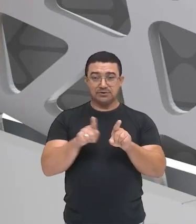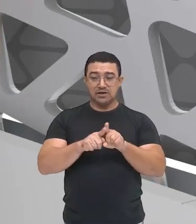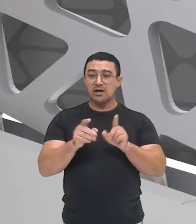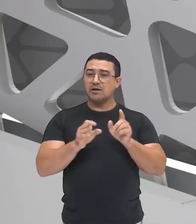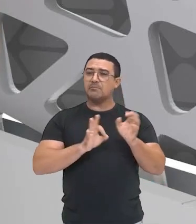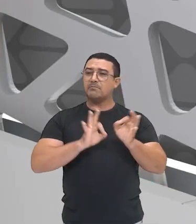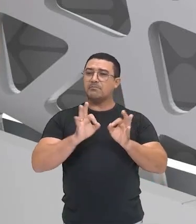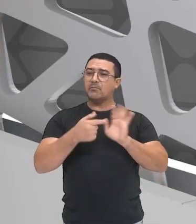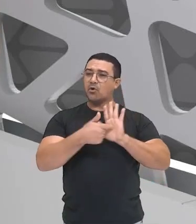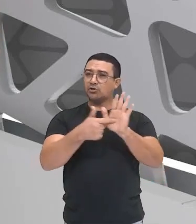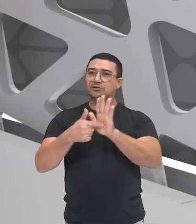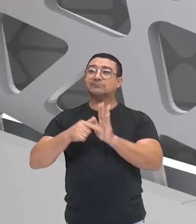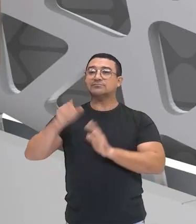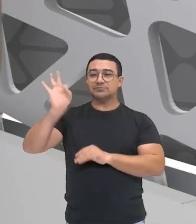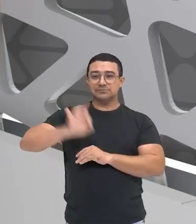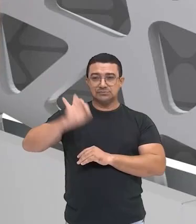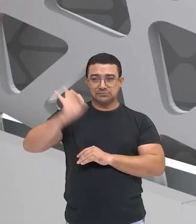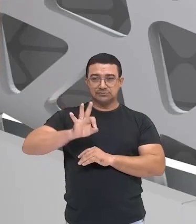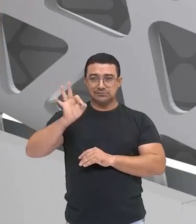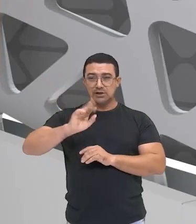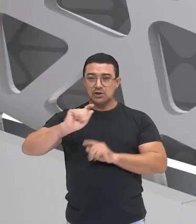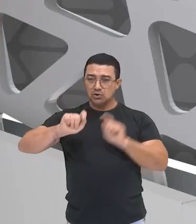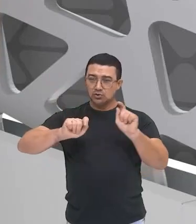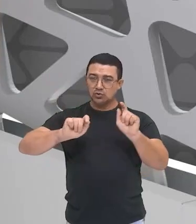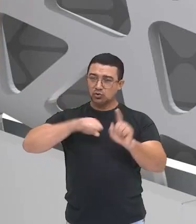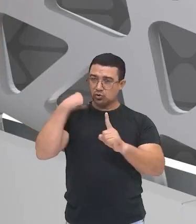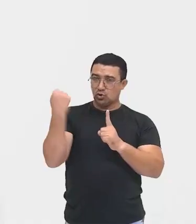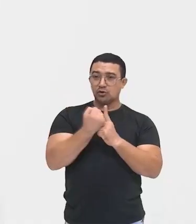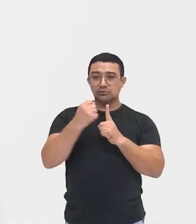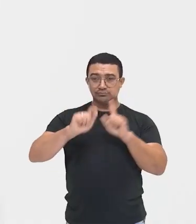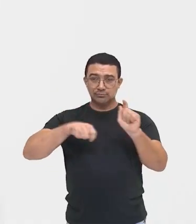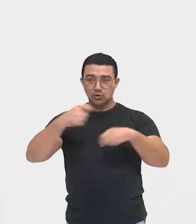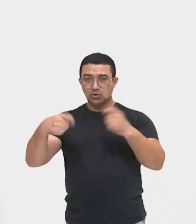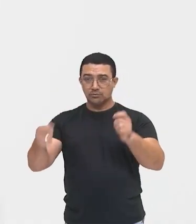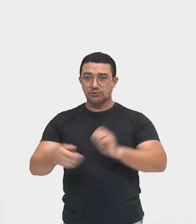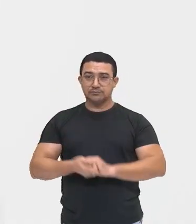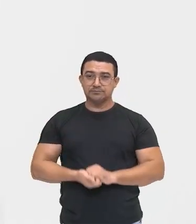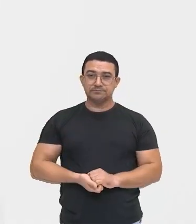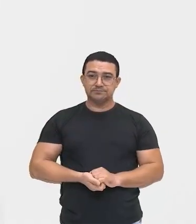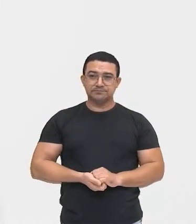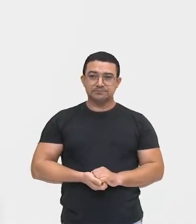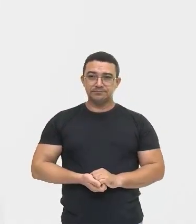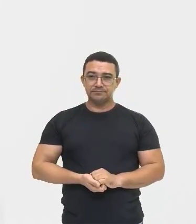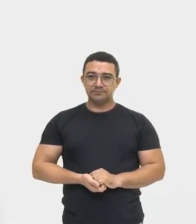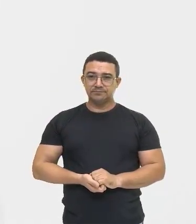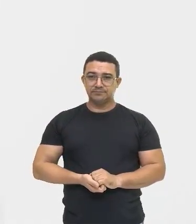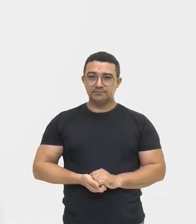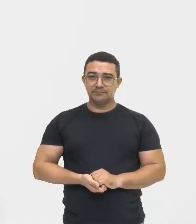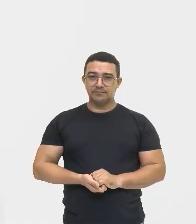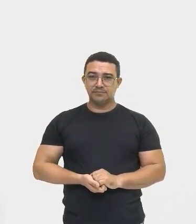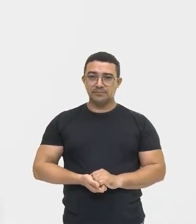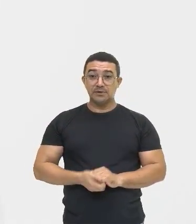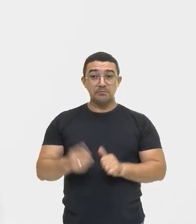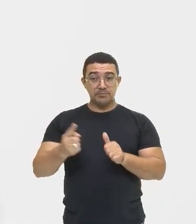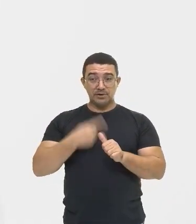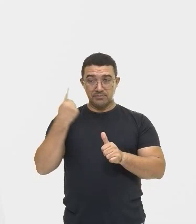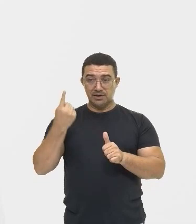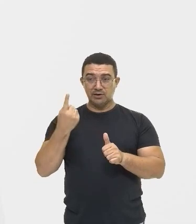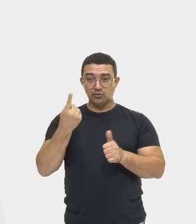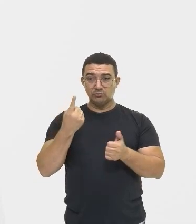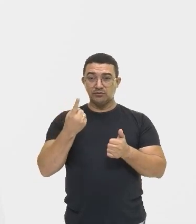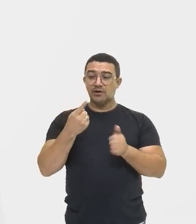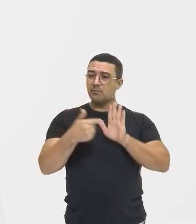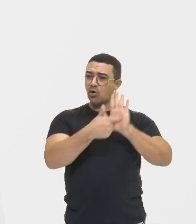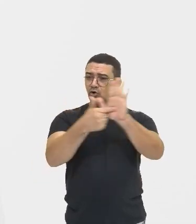indicadores socioeconômicos. Vamos à população mundial? Olha só, primeiro ponto que eu coloco para vocês aqui é